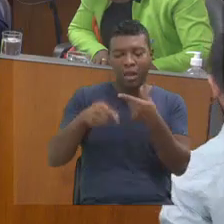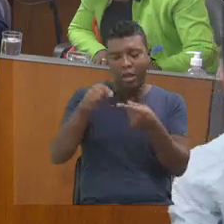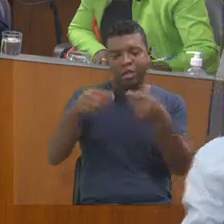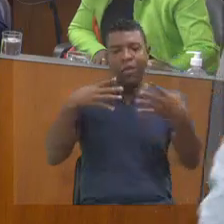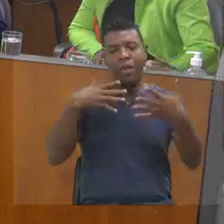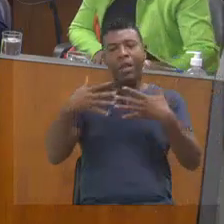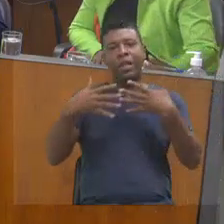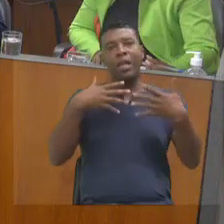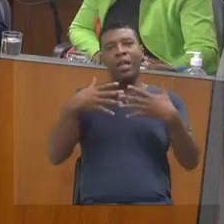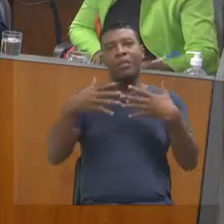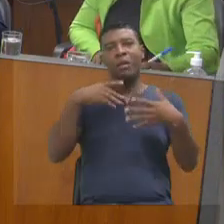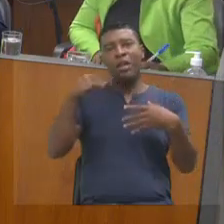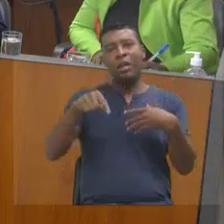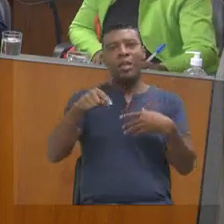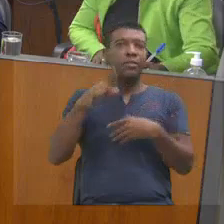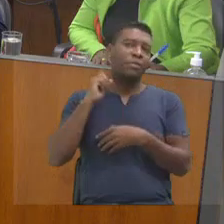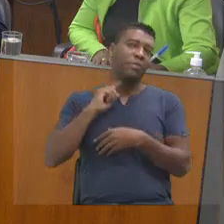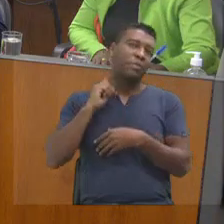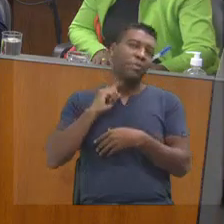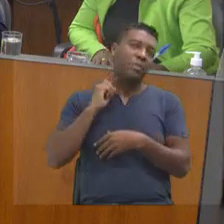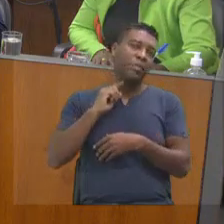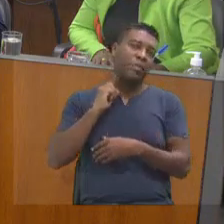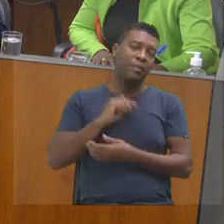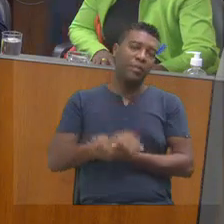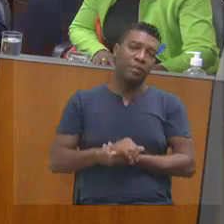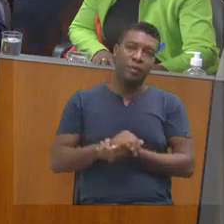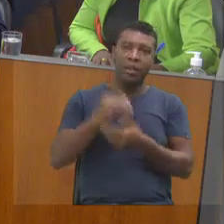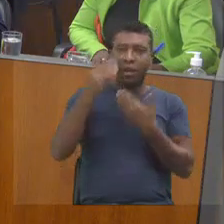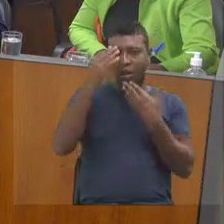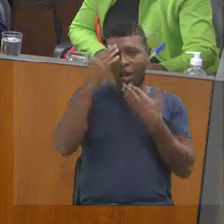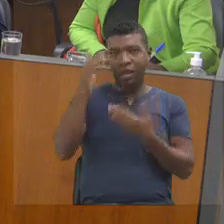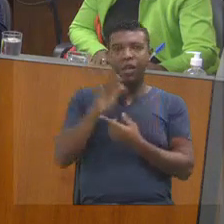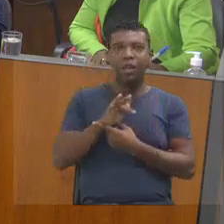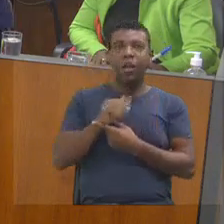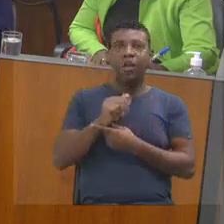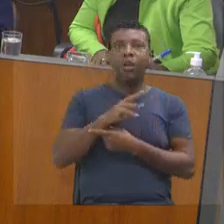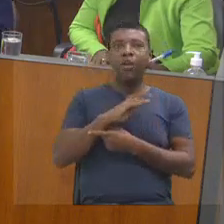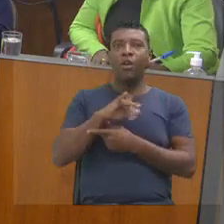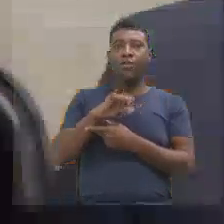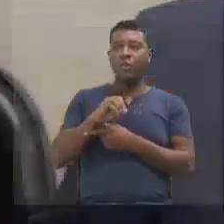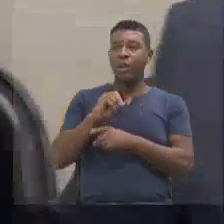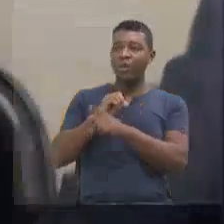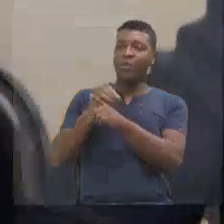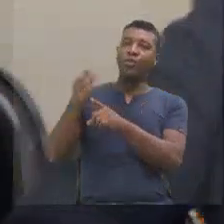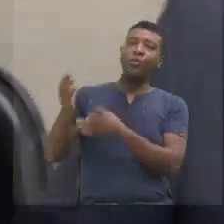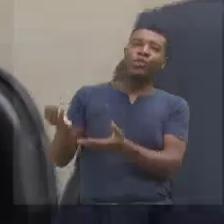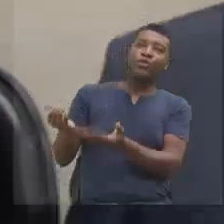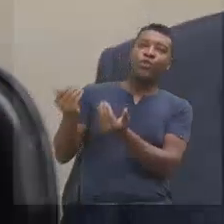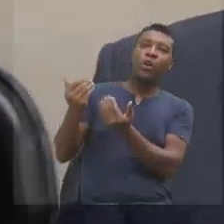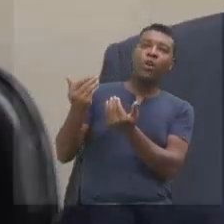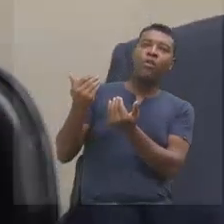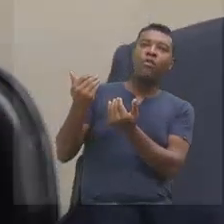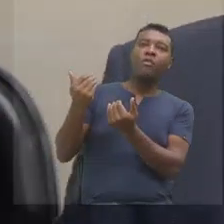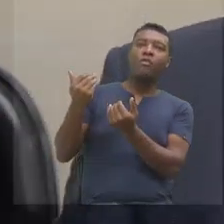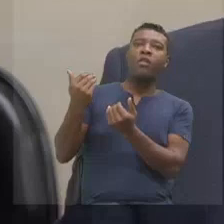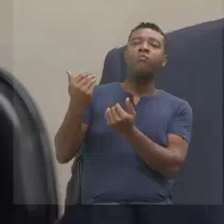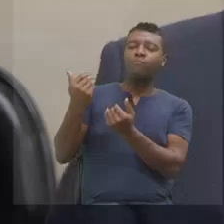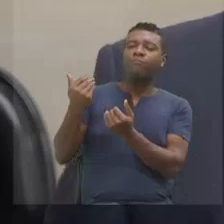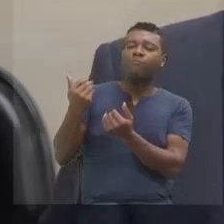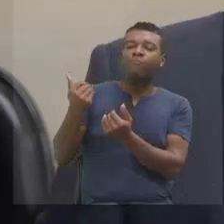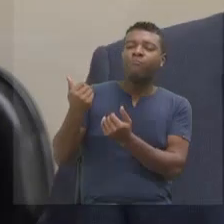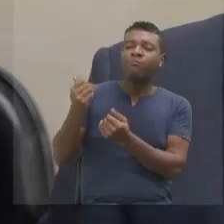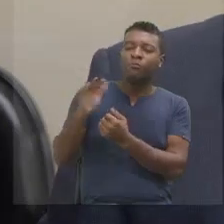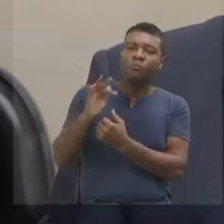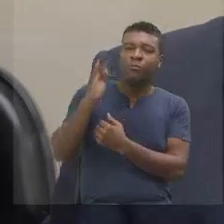transparência que por Minas Gerais agradecer a presença do Dr Fábio esse jovem promissor inteligente um grande